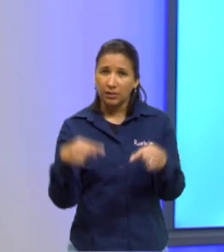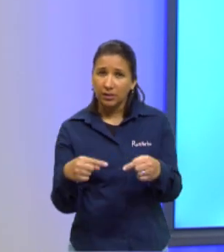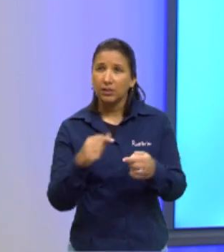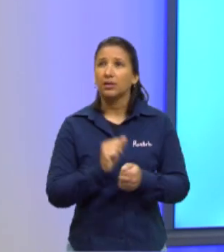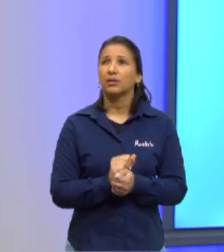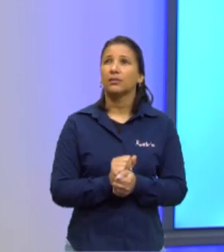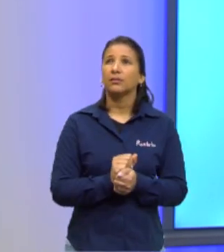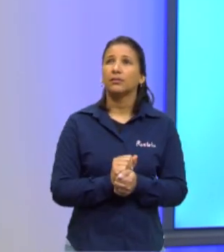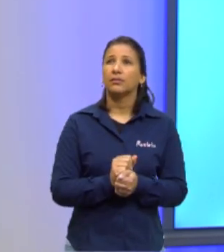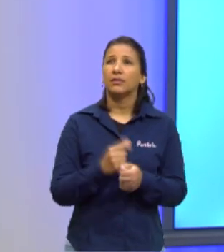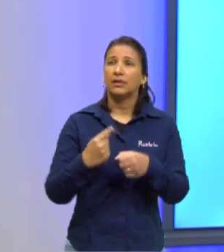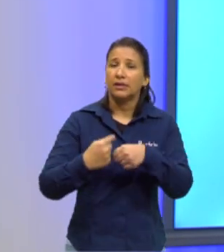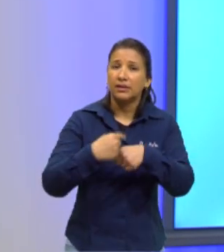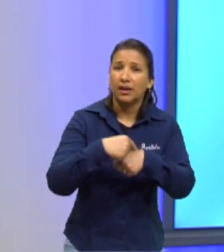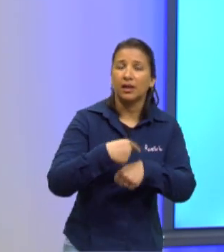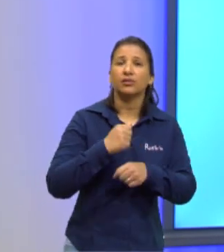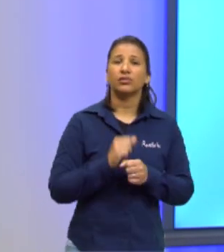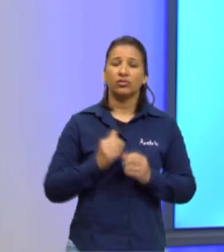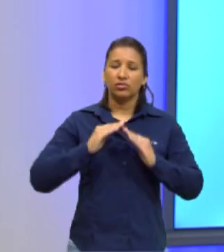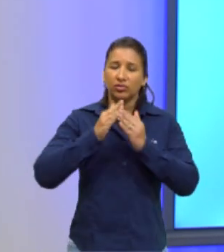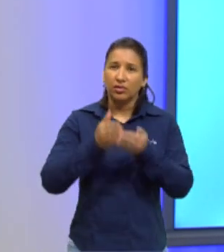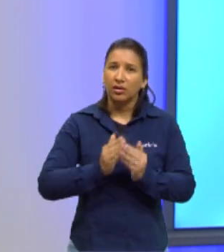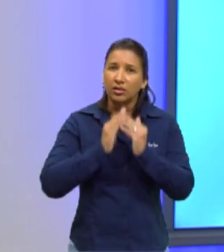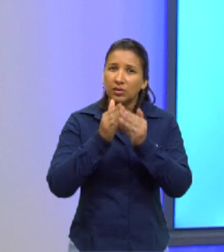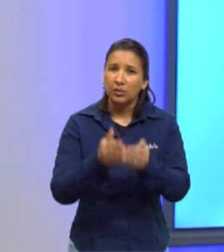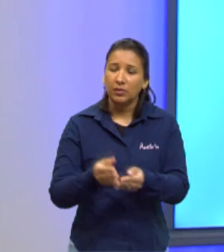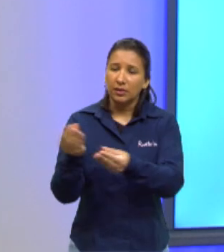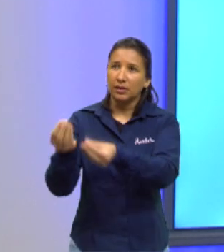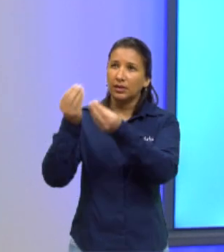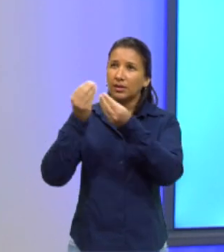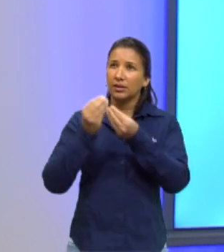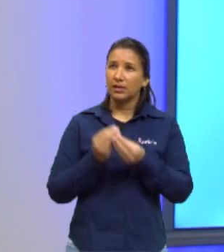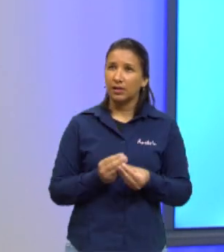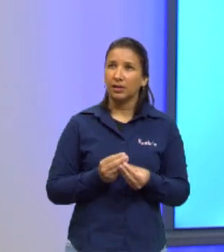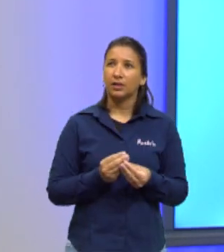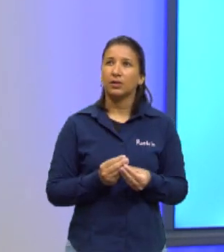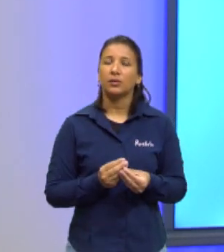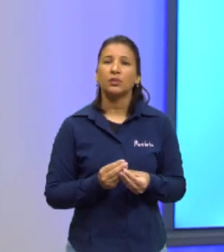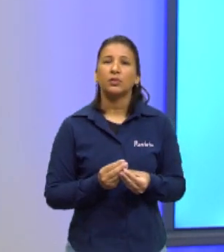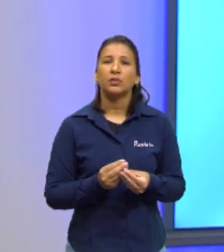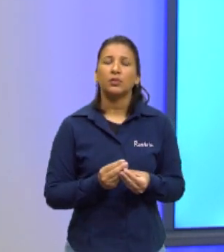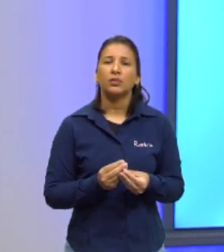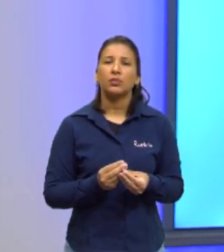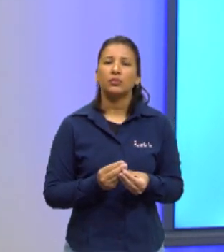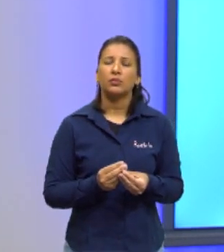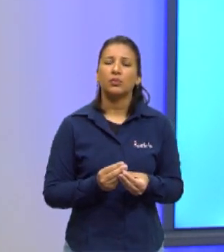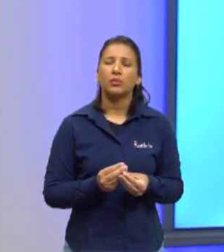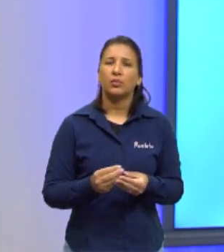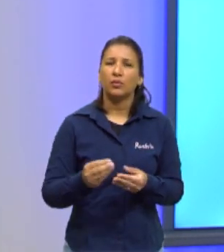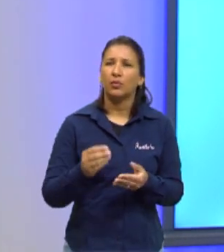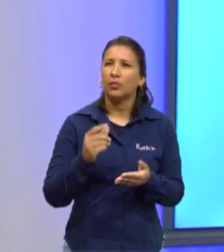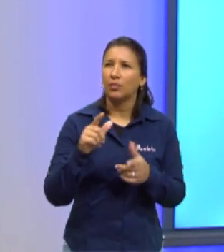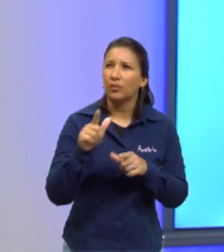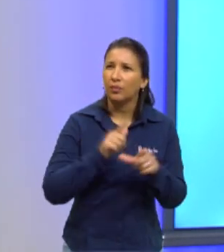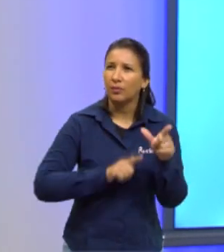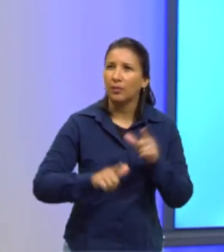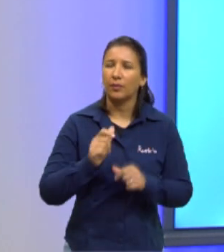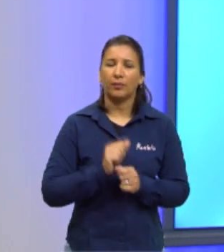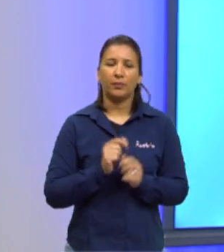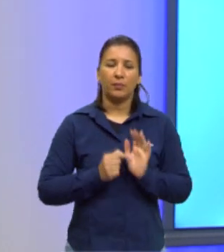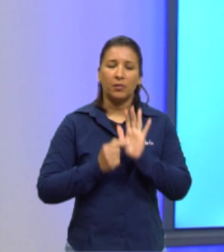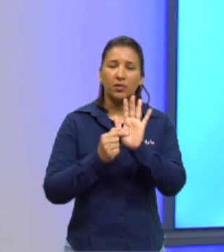cidade de Canoas e receberam a seguinte tarefa: trazer uma fotografia da